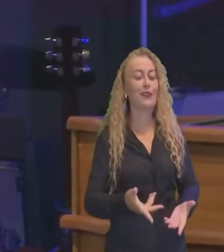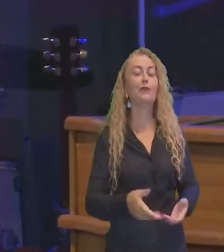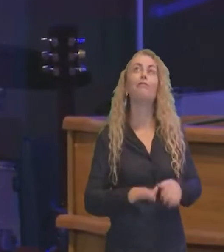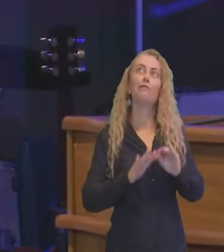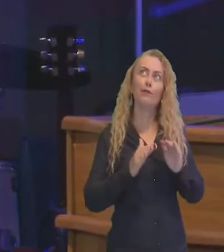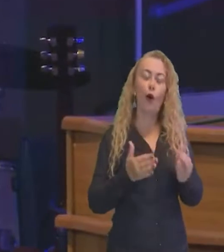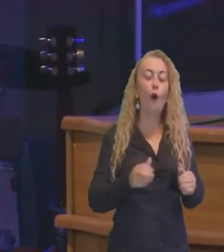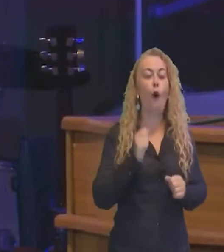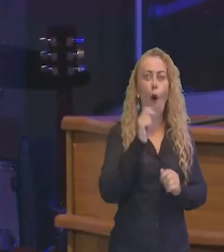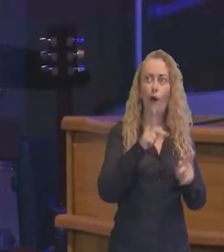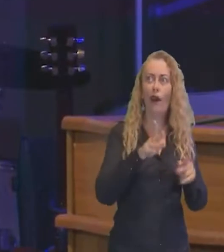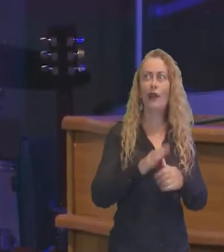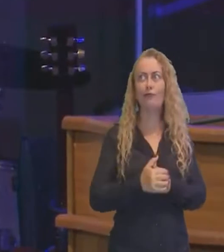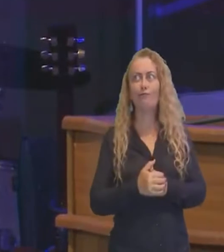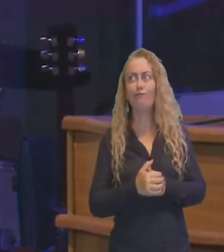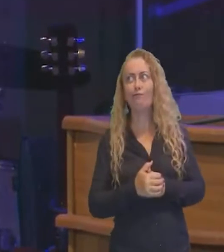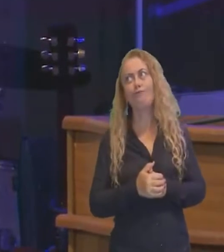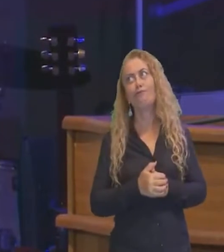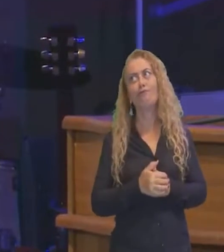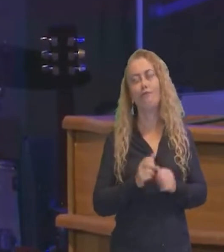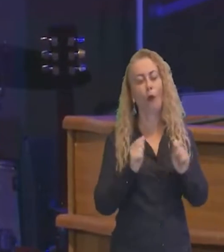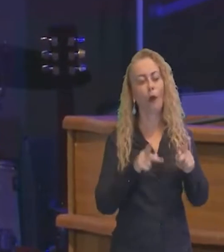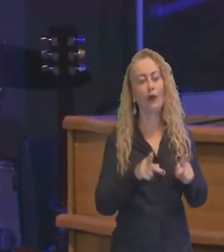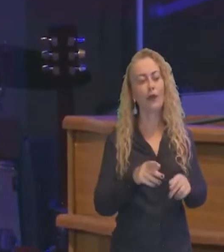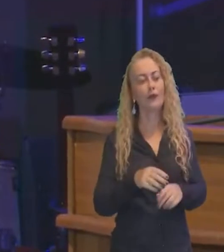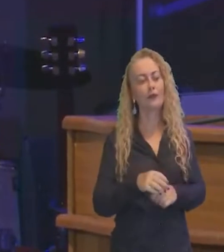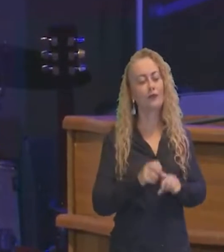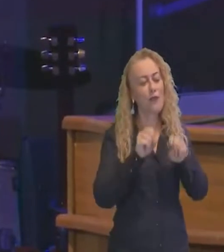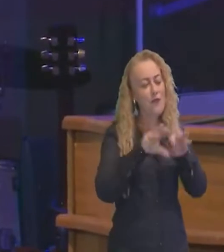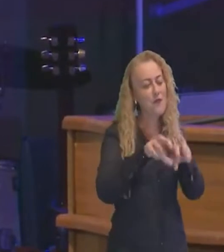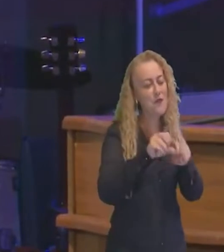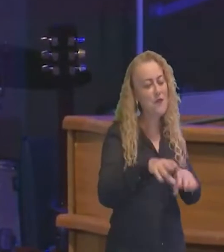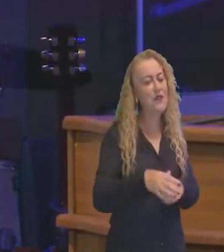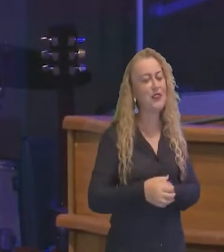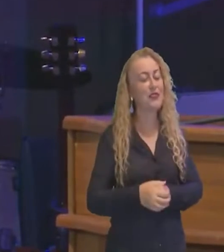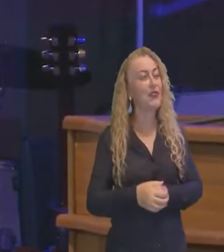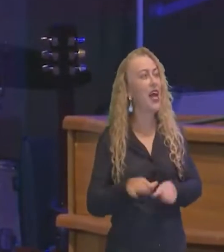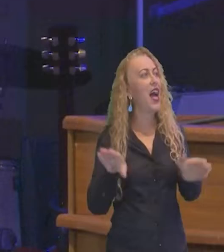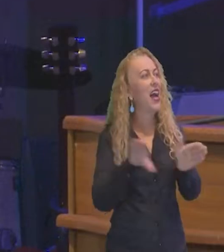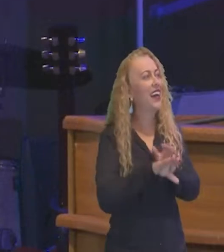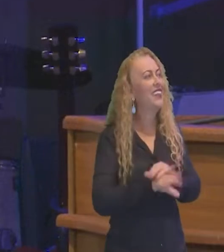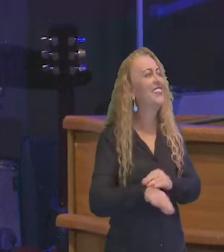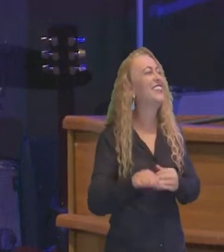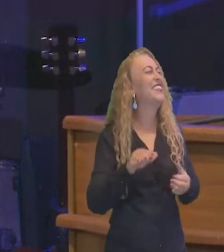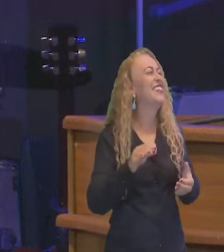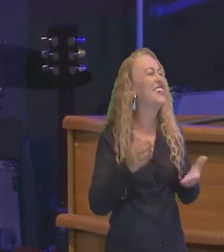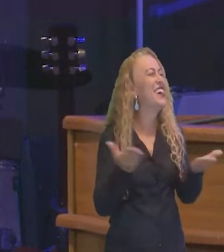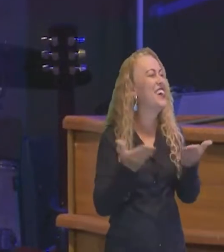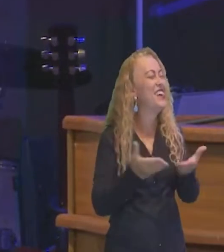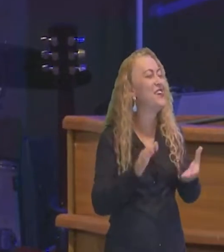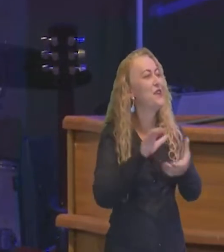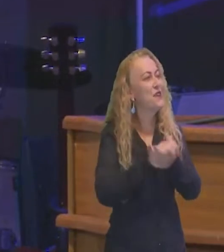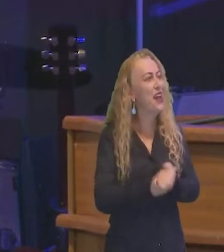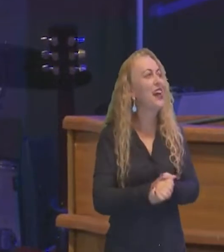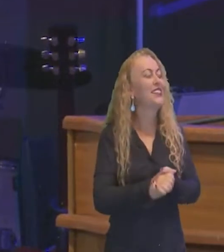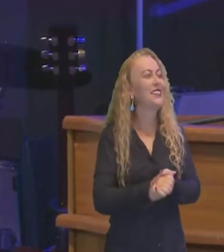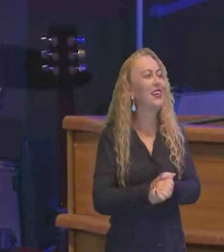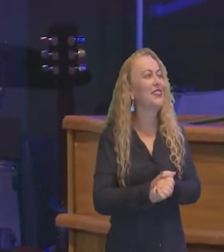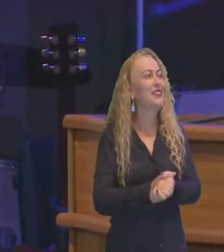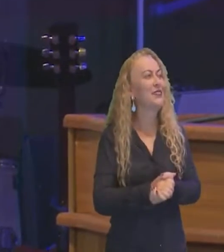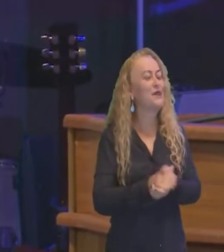olha, acabei atendendo o conselho dela, estou casado até hoje, 46 anos de idade, né? Mas